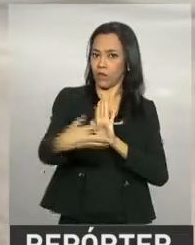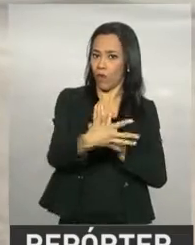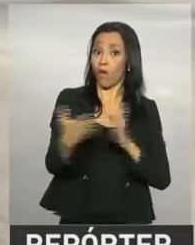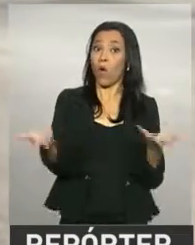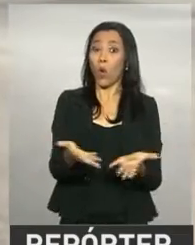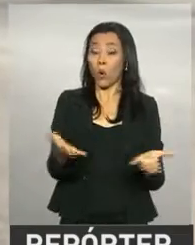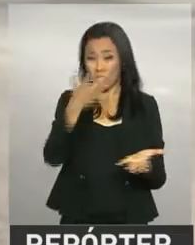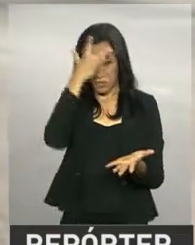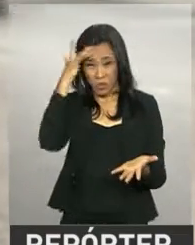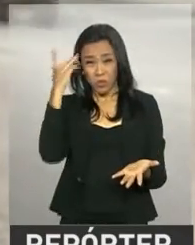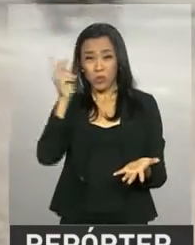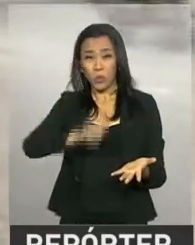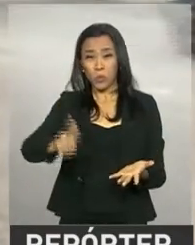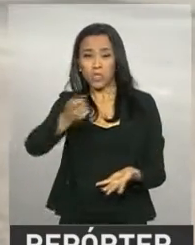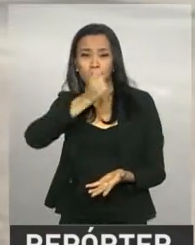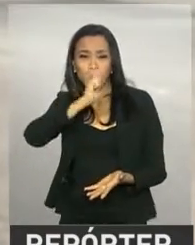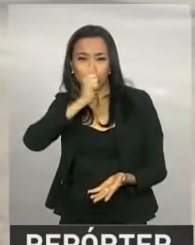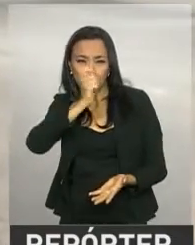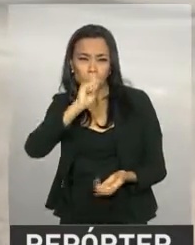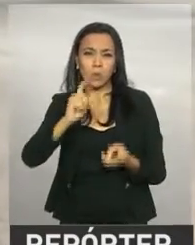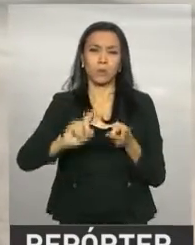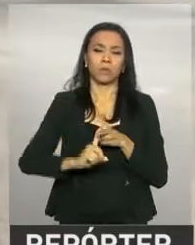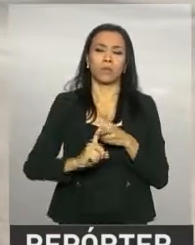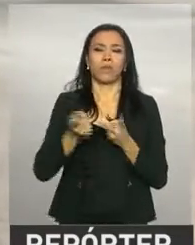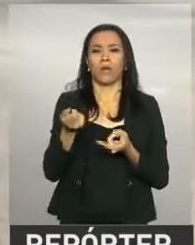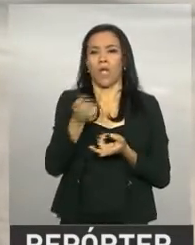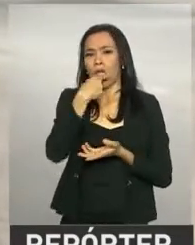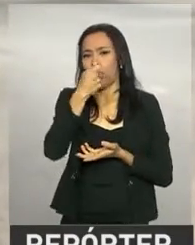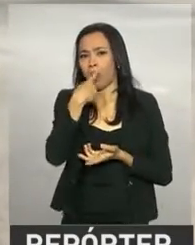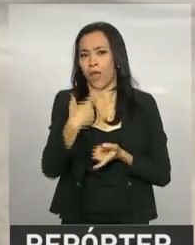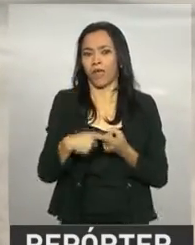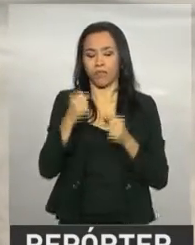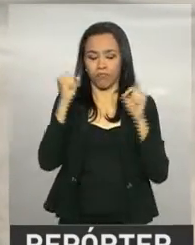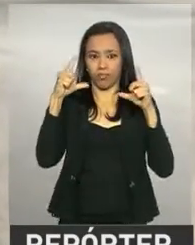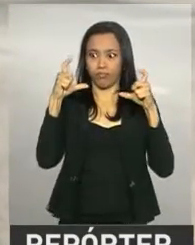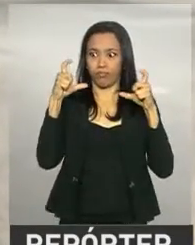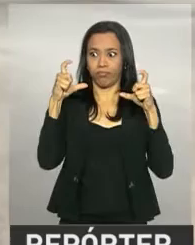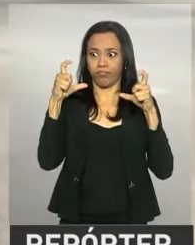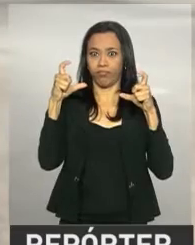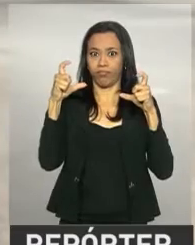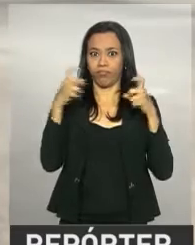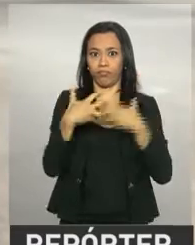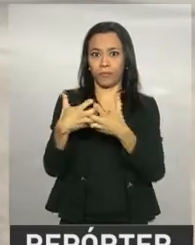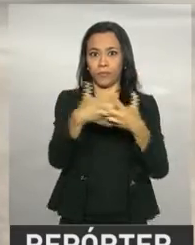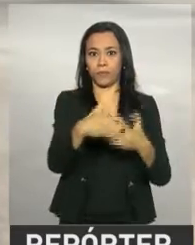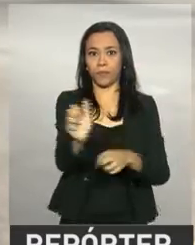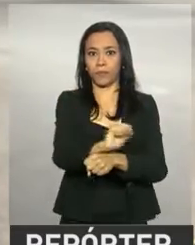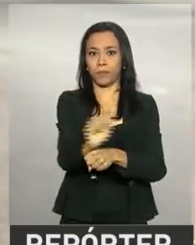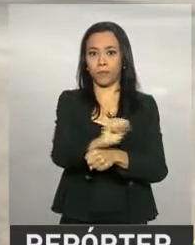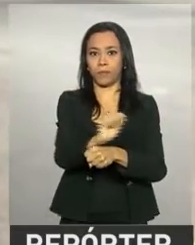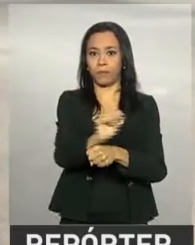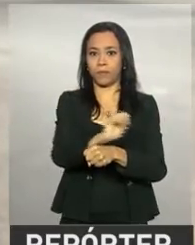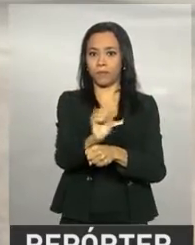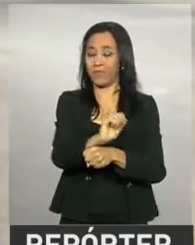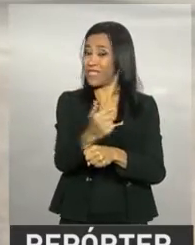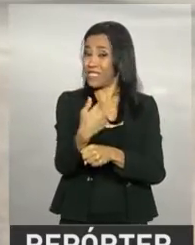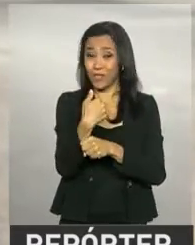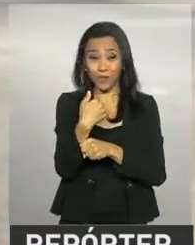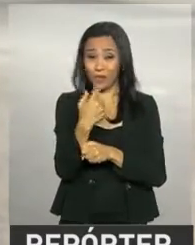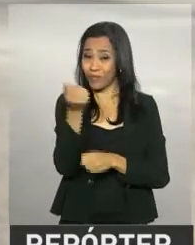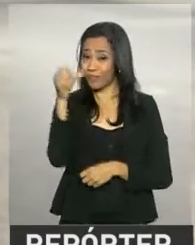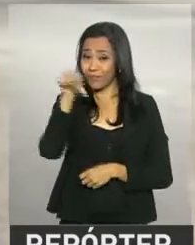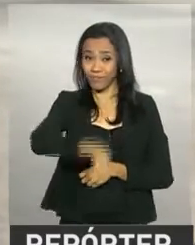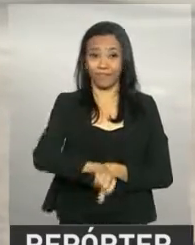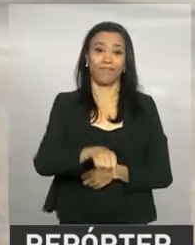fazem uso de droga por conta de achar que vai manter se mais tempo acordado vai conseguir demais têm um rendimento melhor só que isso nem sempre